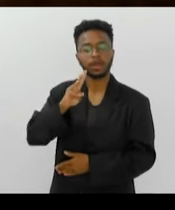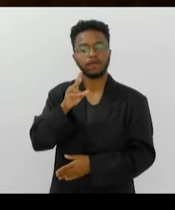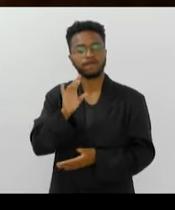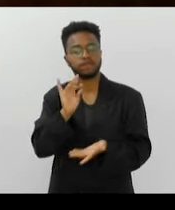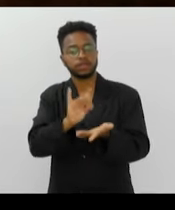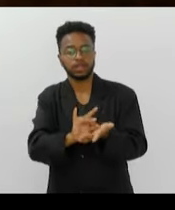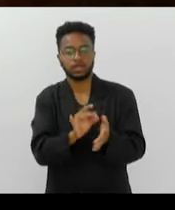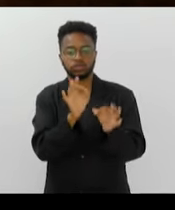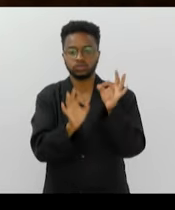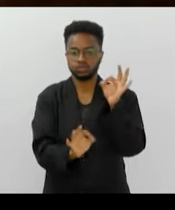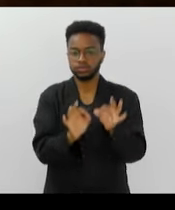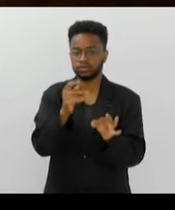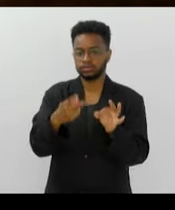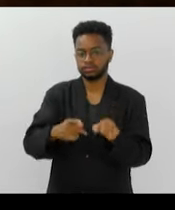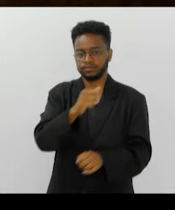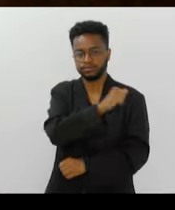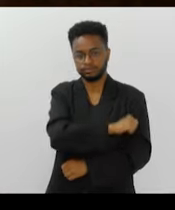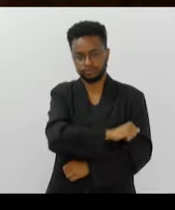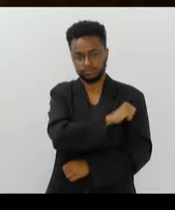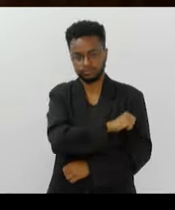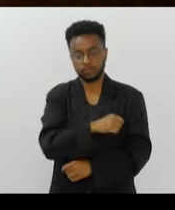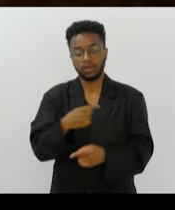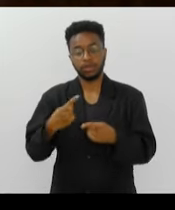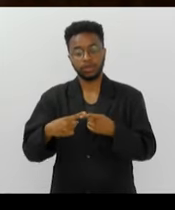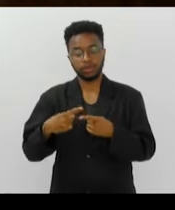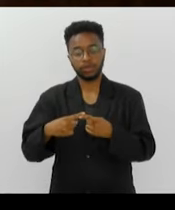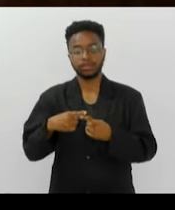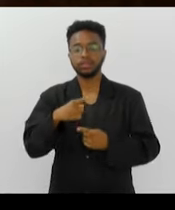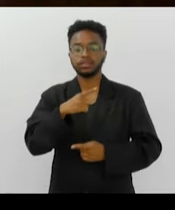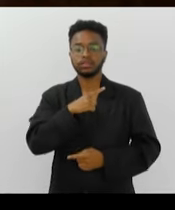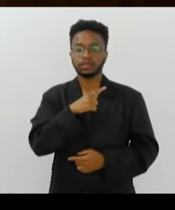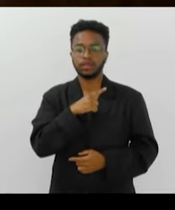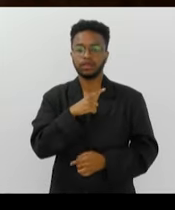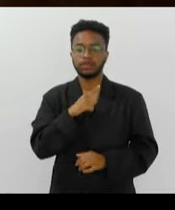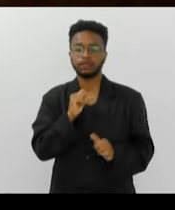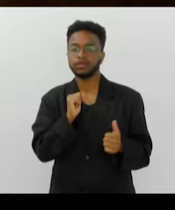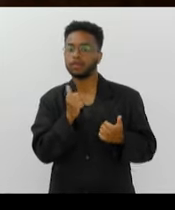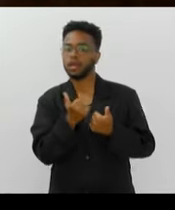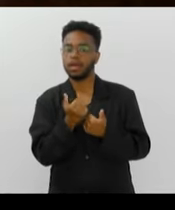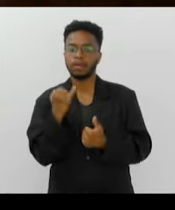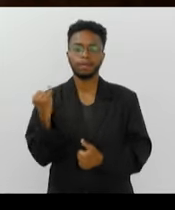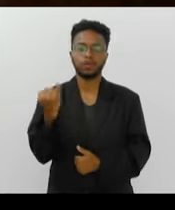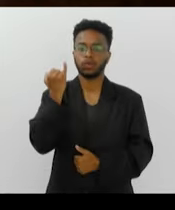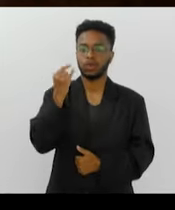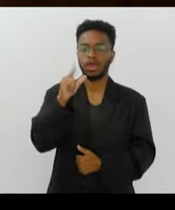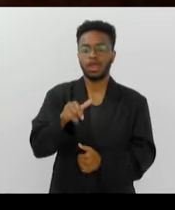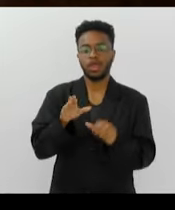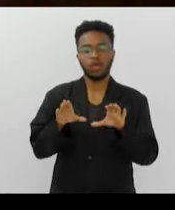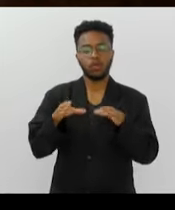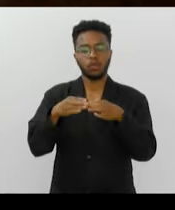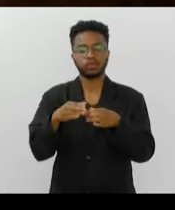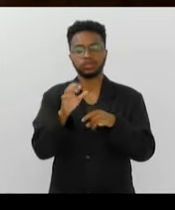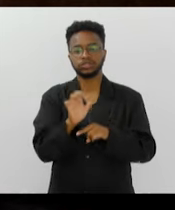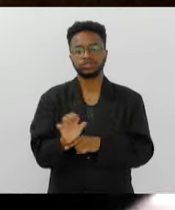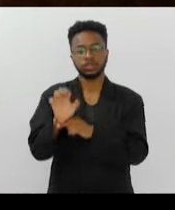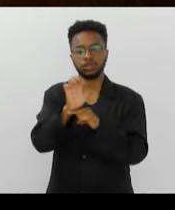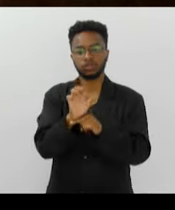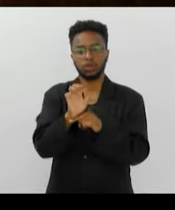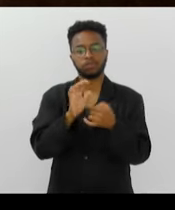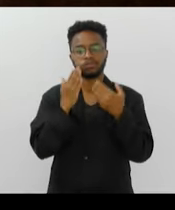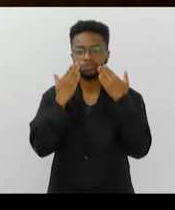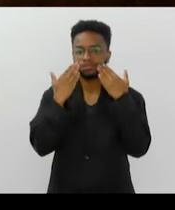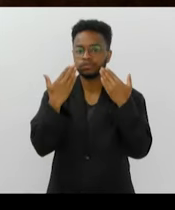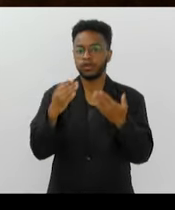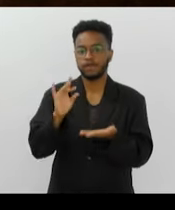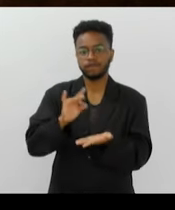Justiça no Estado do Rio de Janeiro que contou com um importante instrumento que foi a comissão Estadual da da verdade